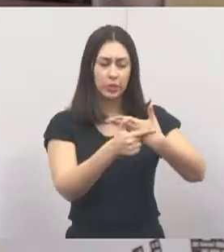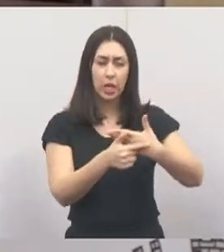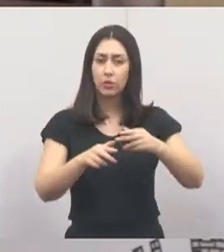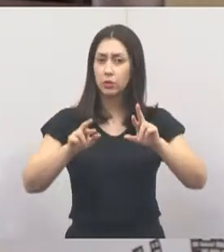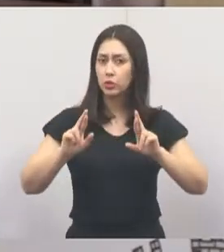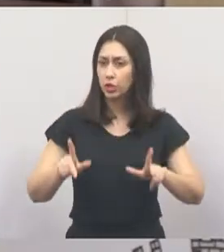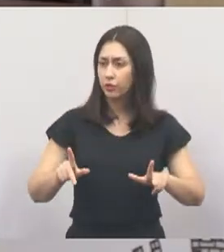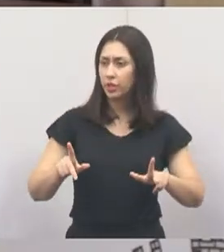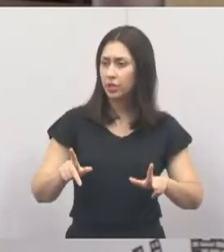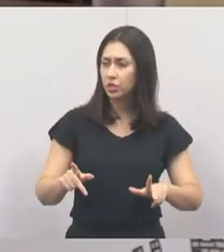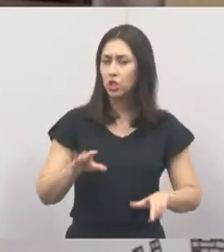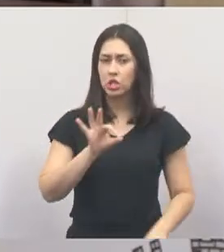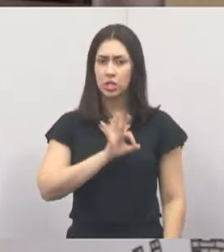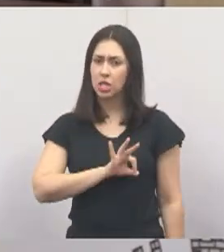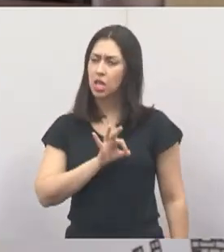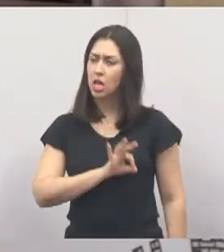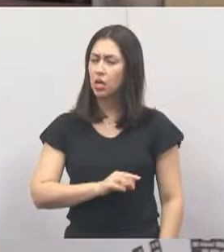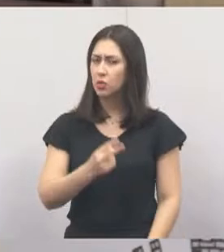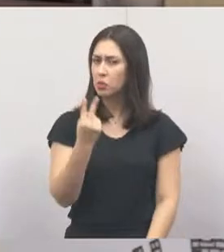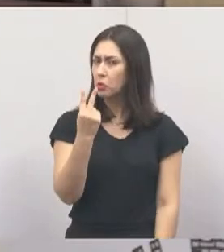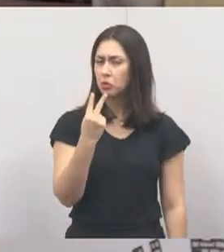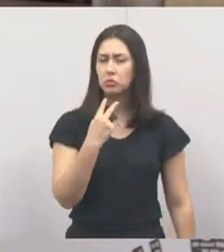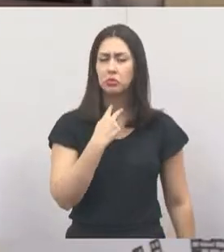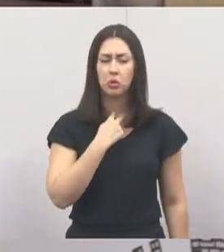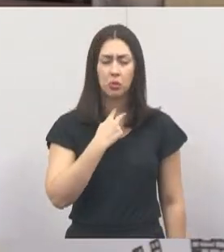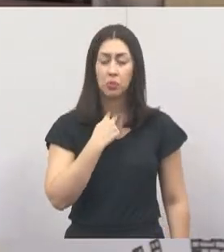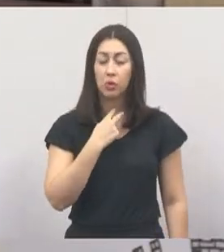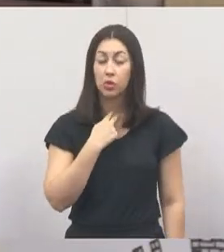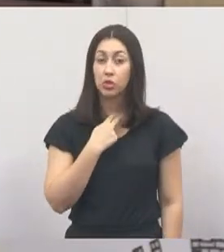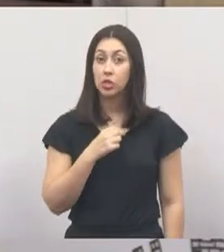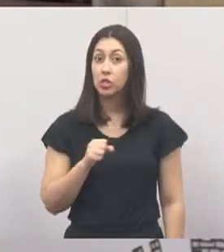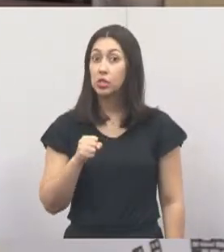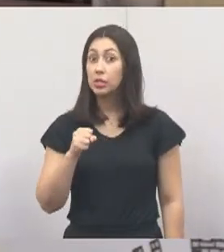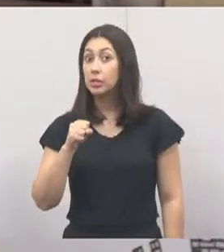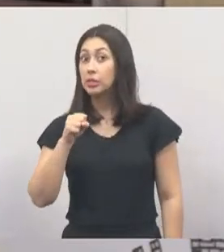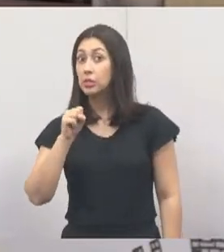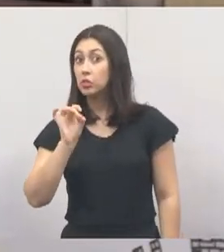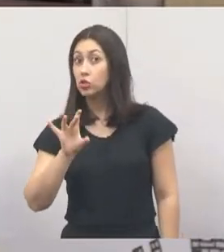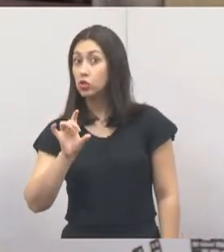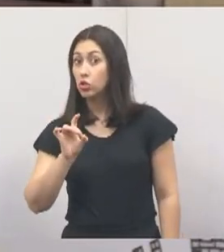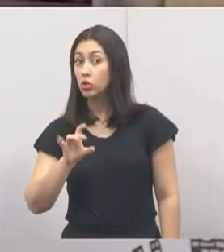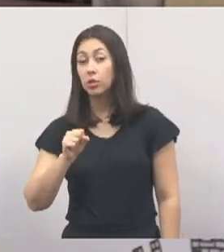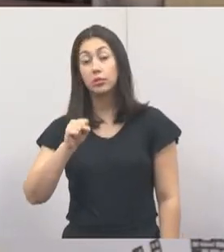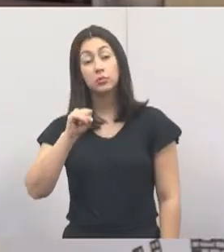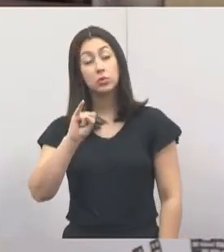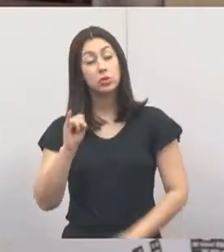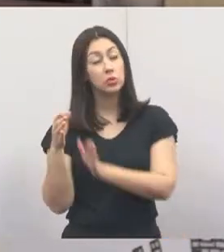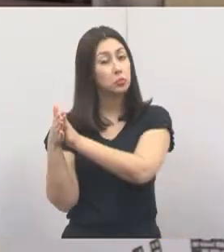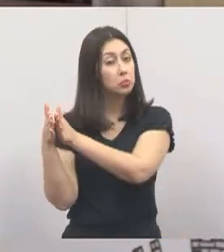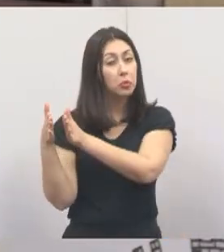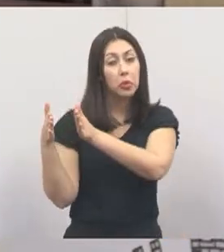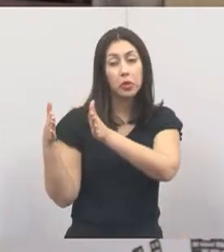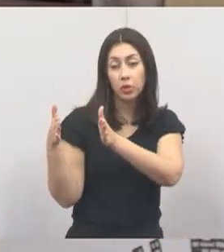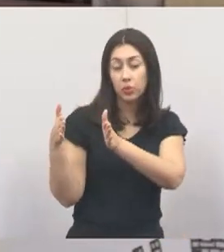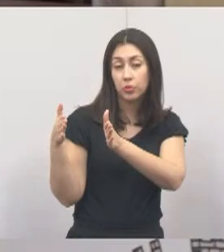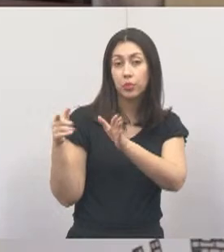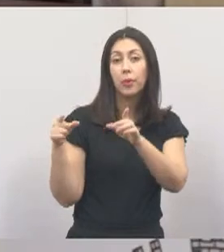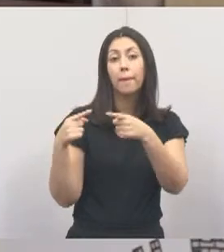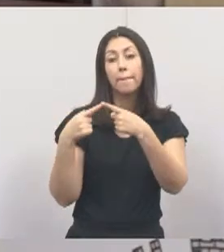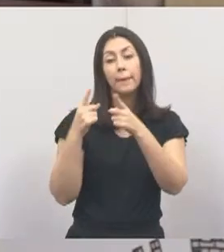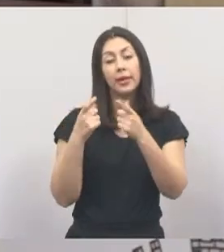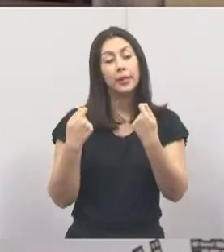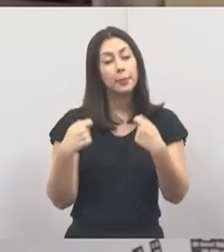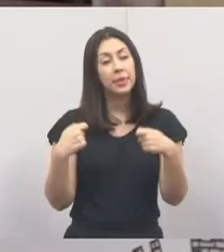atividades remuneradas por GDA, exceto em caráter temporário, mediante